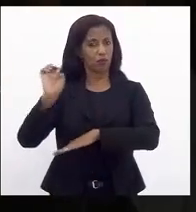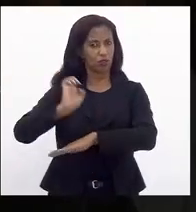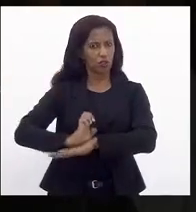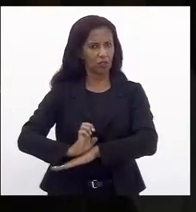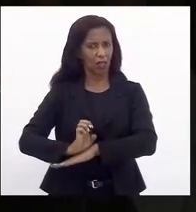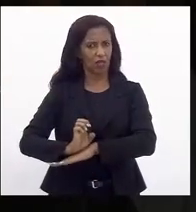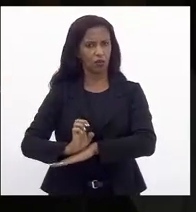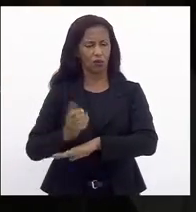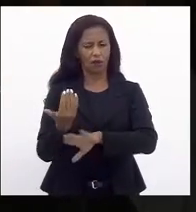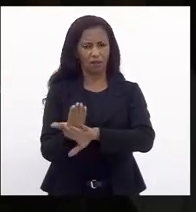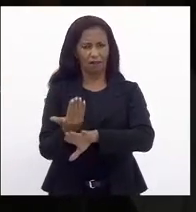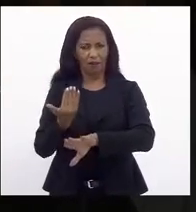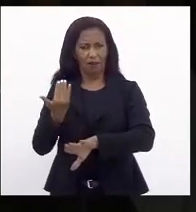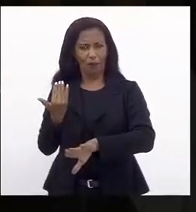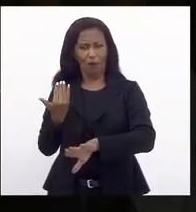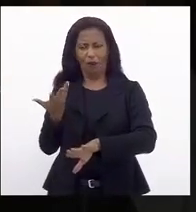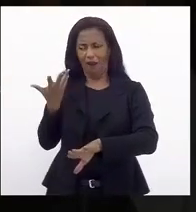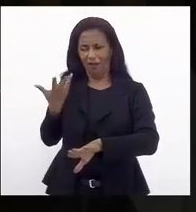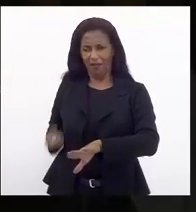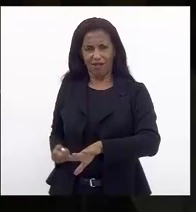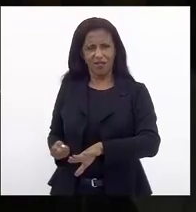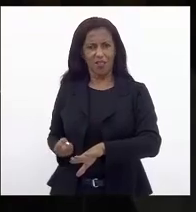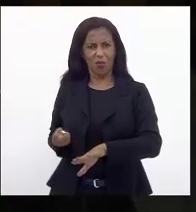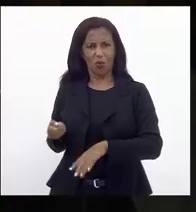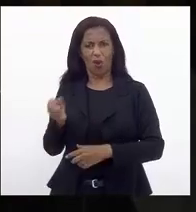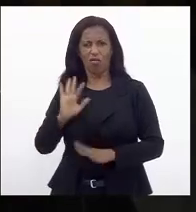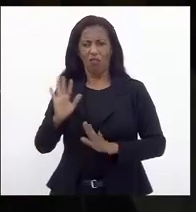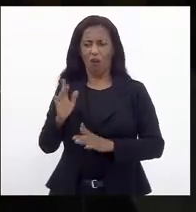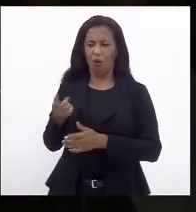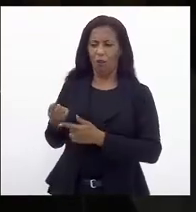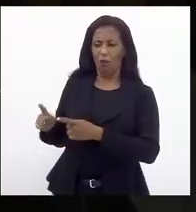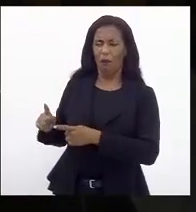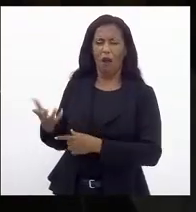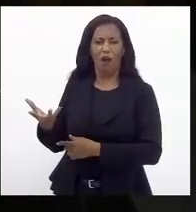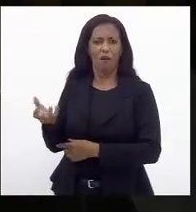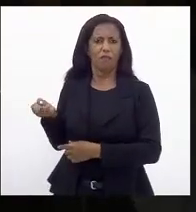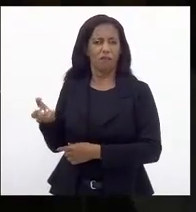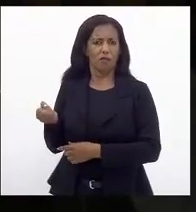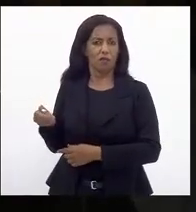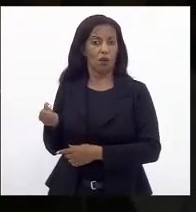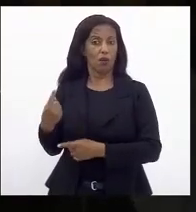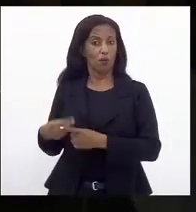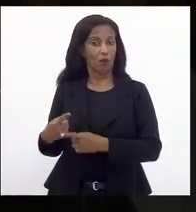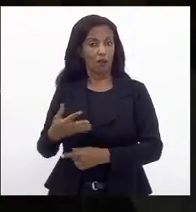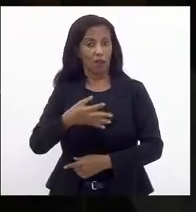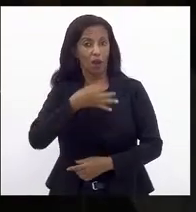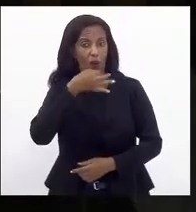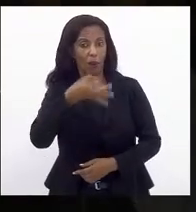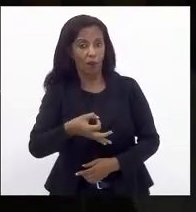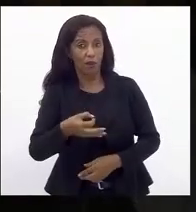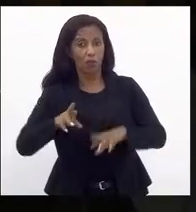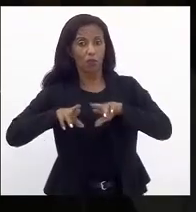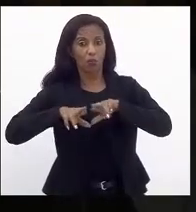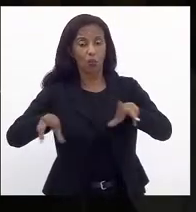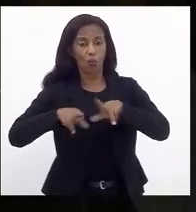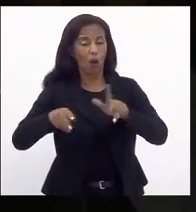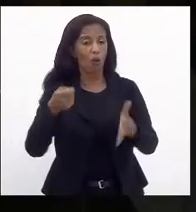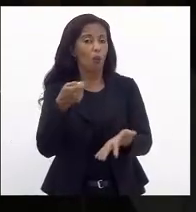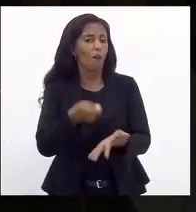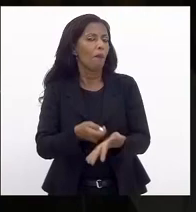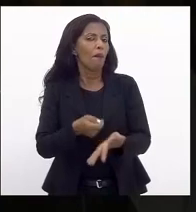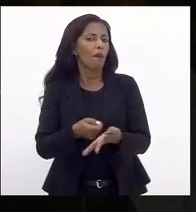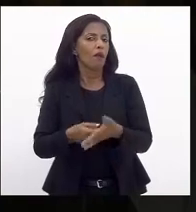ver cor aceitou mexer nas pensões porque aceitou o argumento de que não há obrigatoriedade